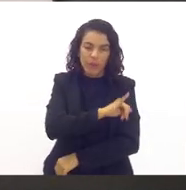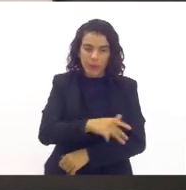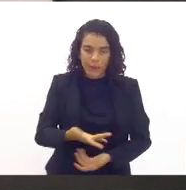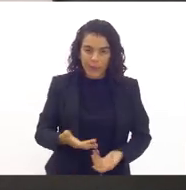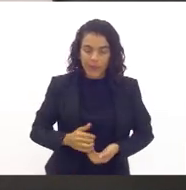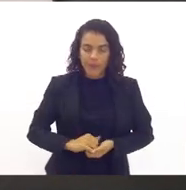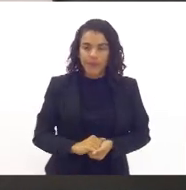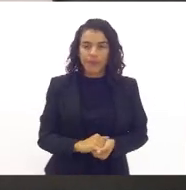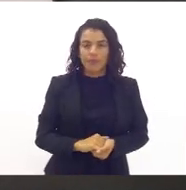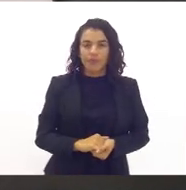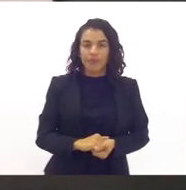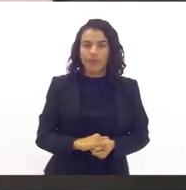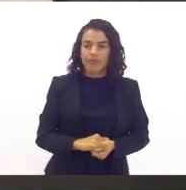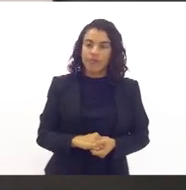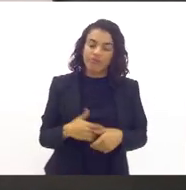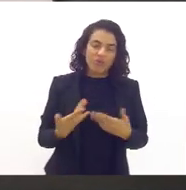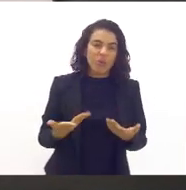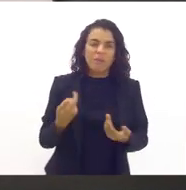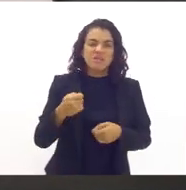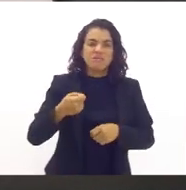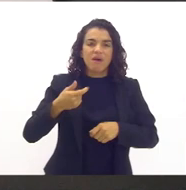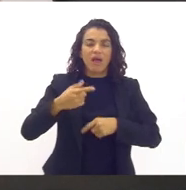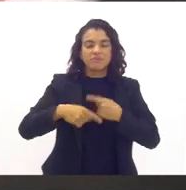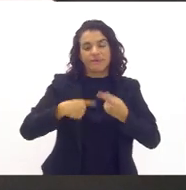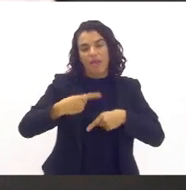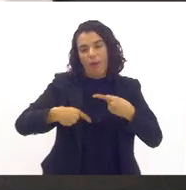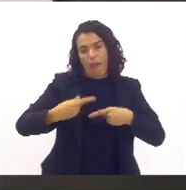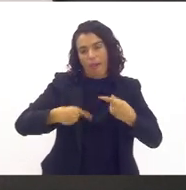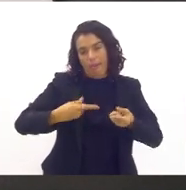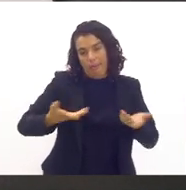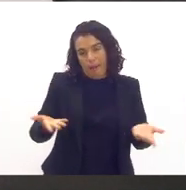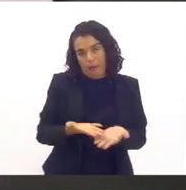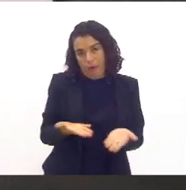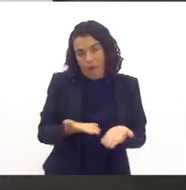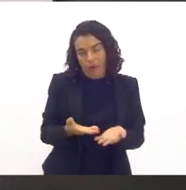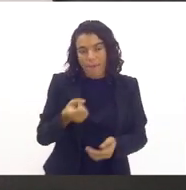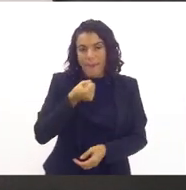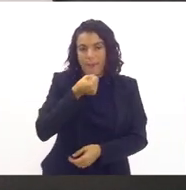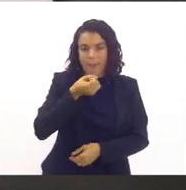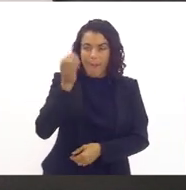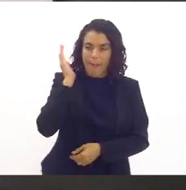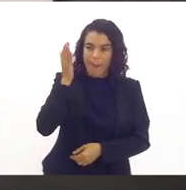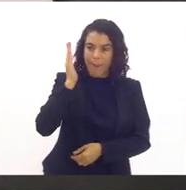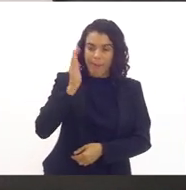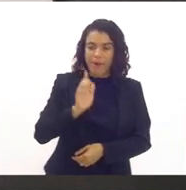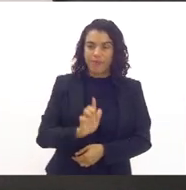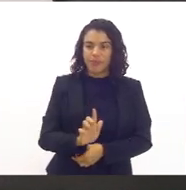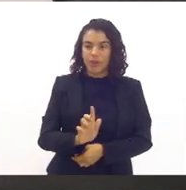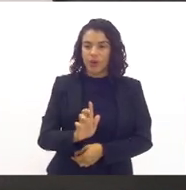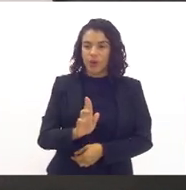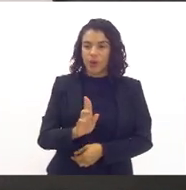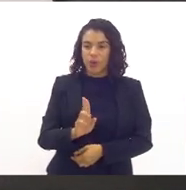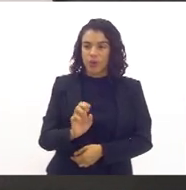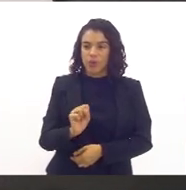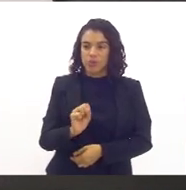Então, sem mais delongas, eu passo a palavra para o Gustavo, para que ele